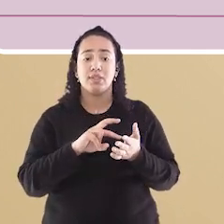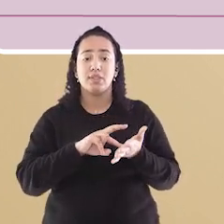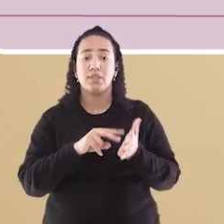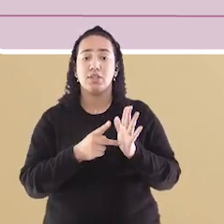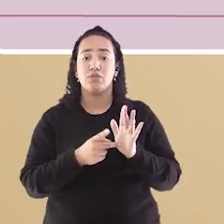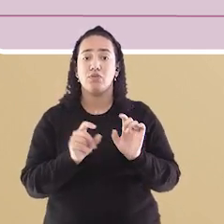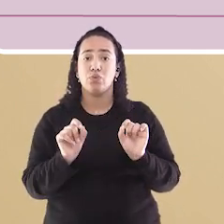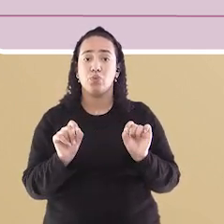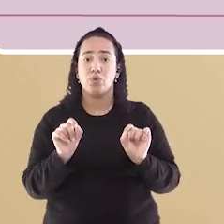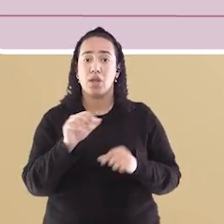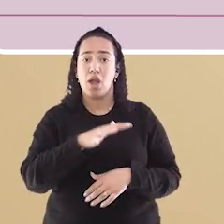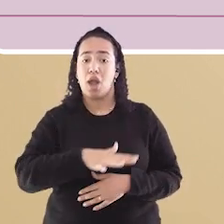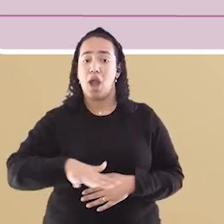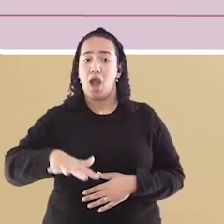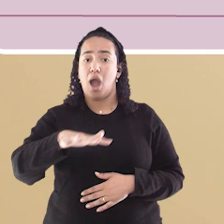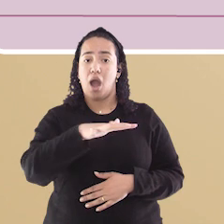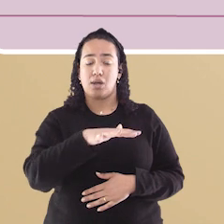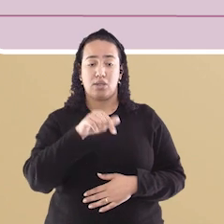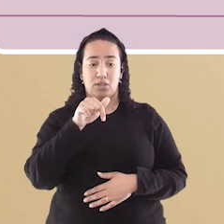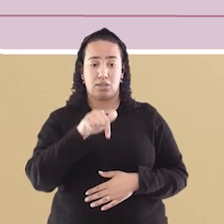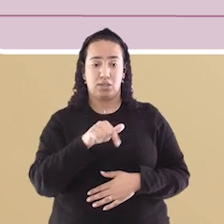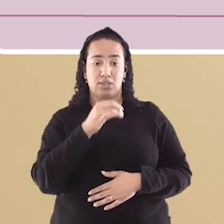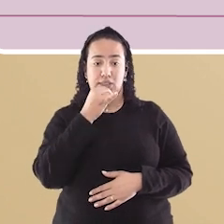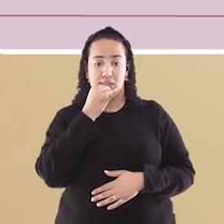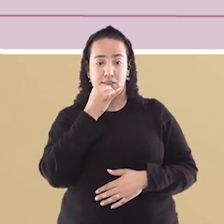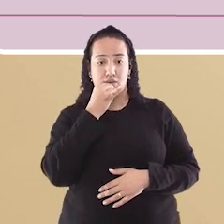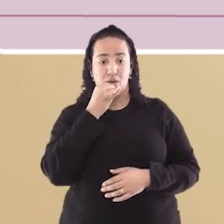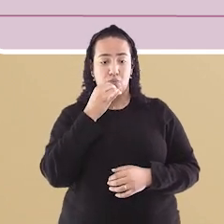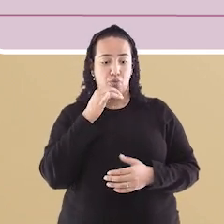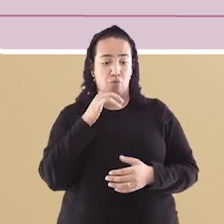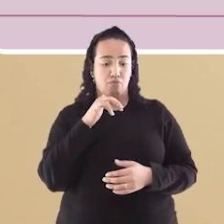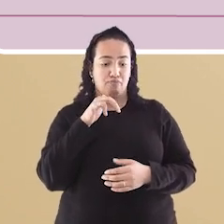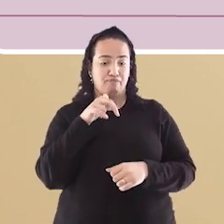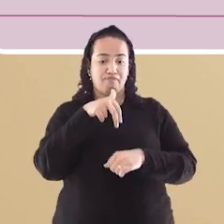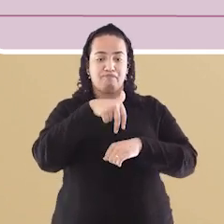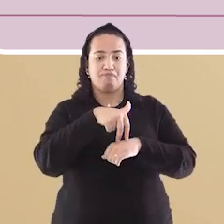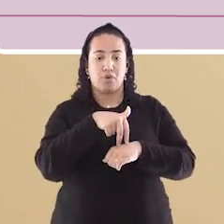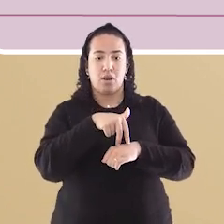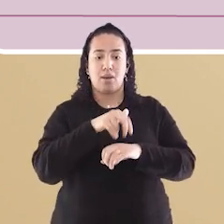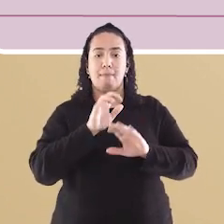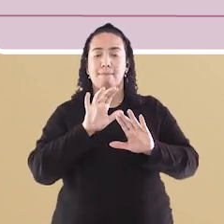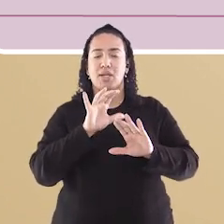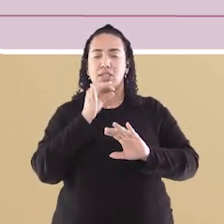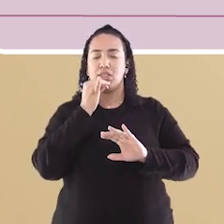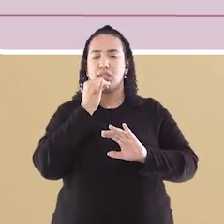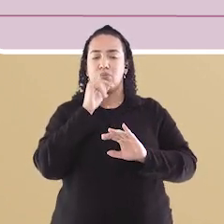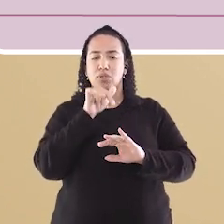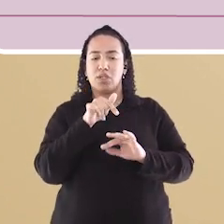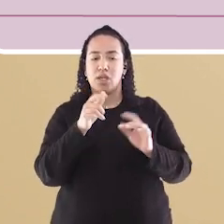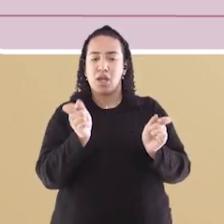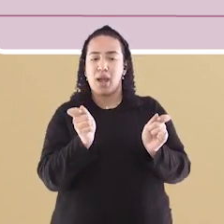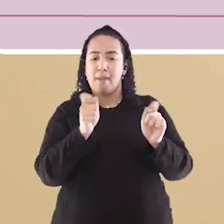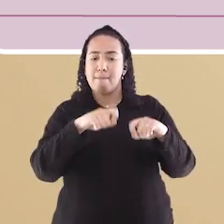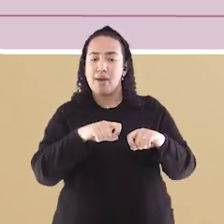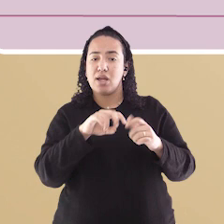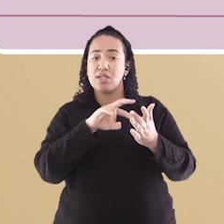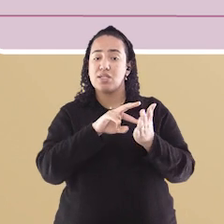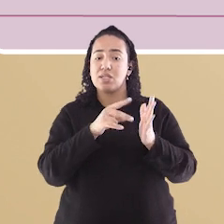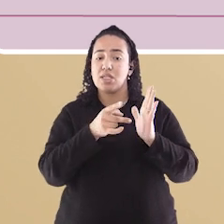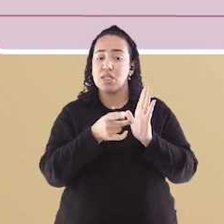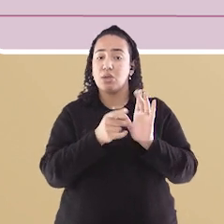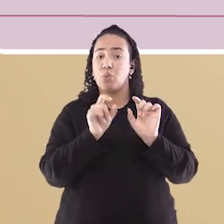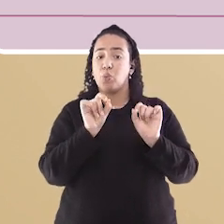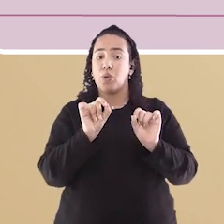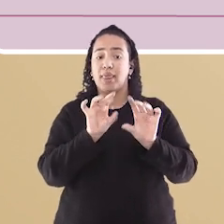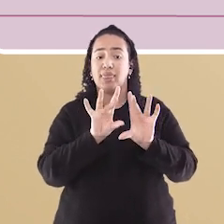ao espaço que um corpo é capaz de ocupar. Mas ao falar de capacidade, estamos nos referindo ao volume